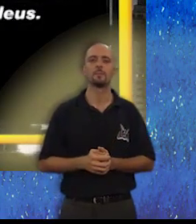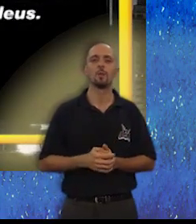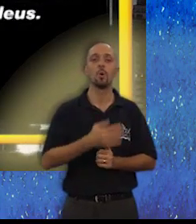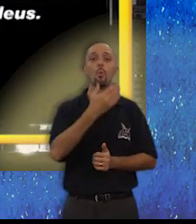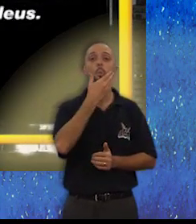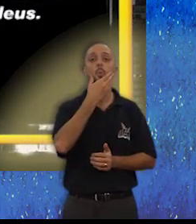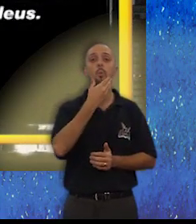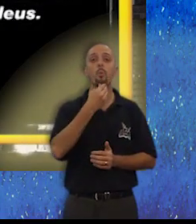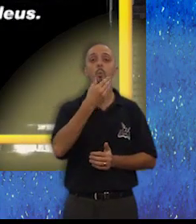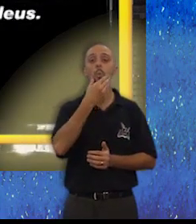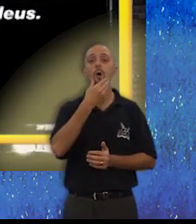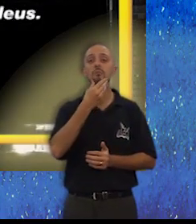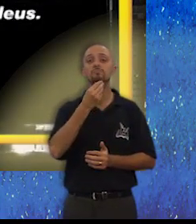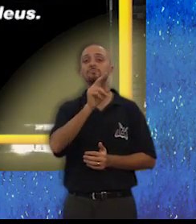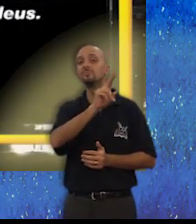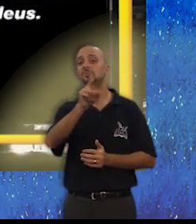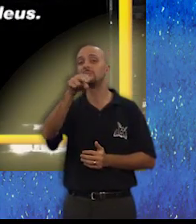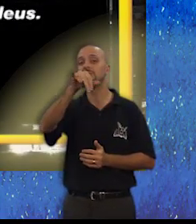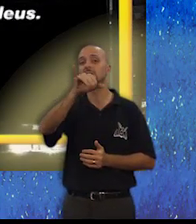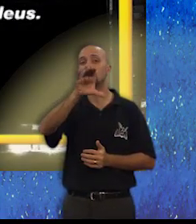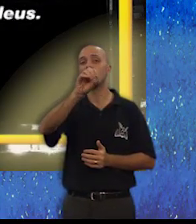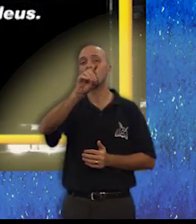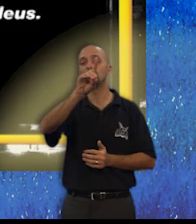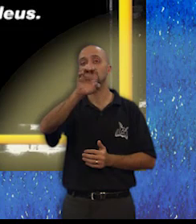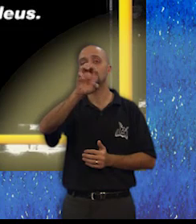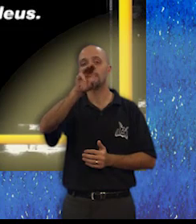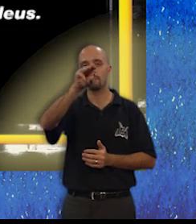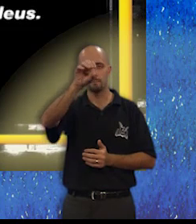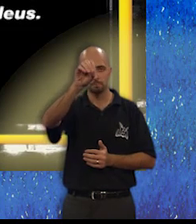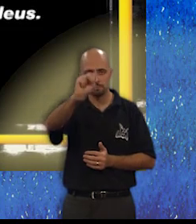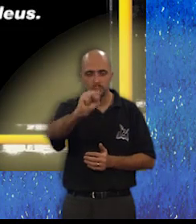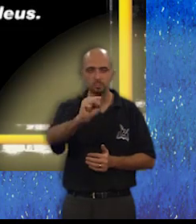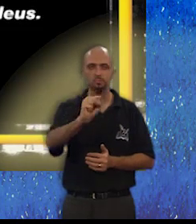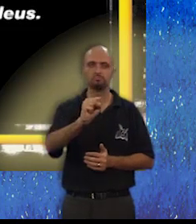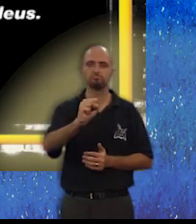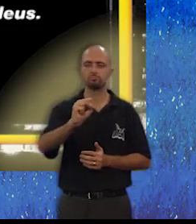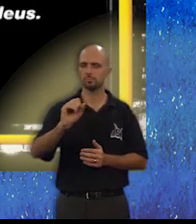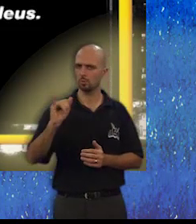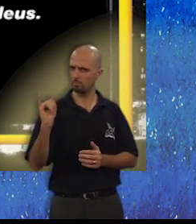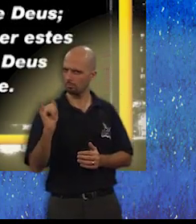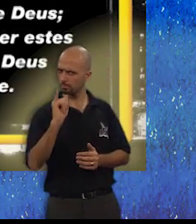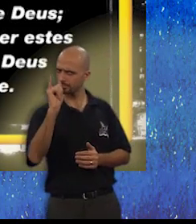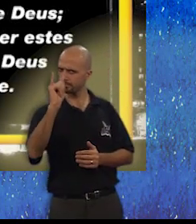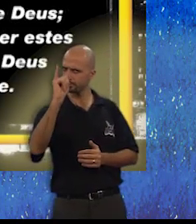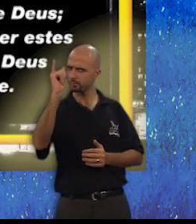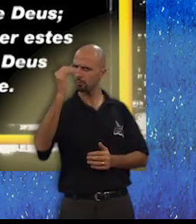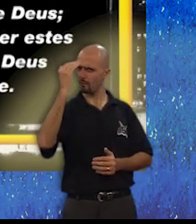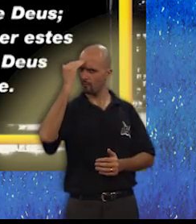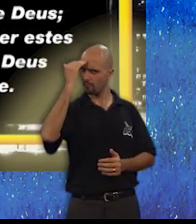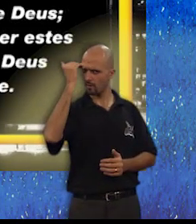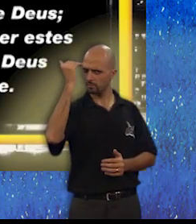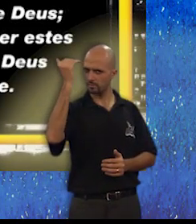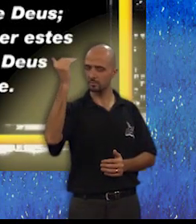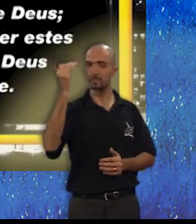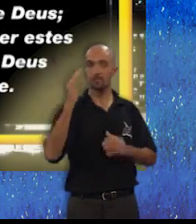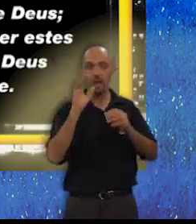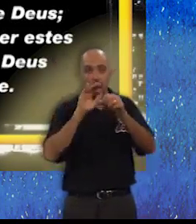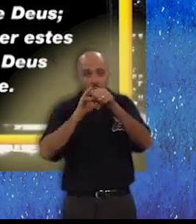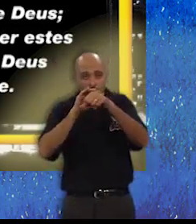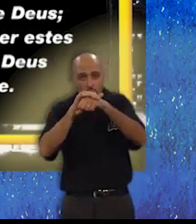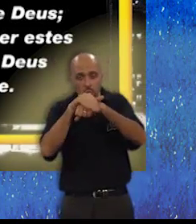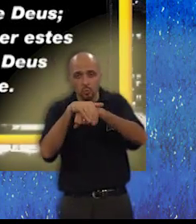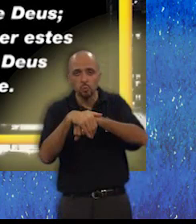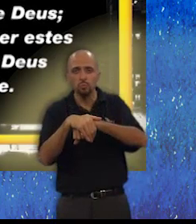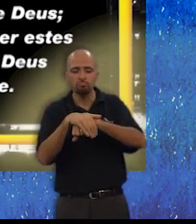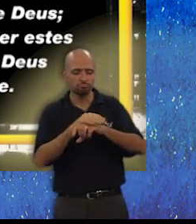um homem chamado Nicodemos, um dos principais dos judeus. Este de noite foi ter com